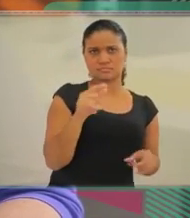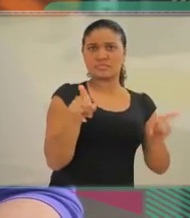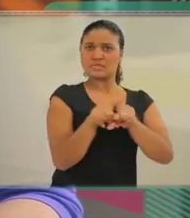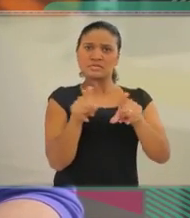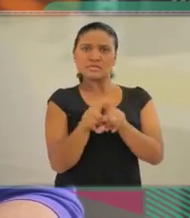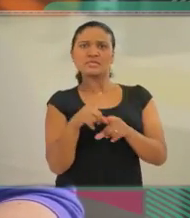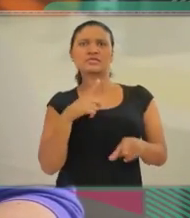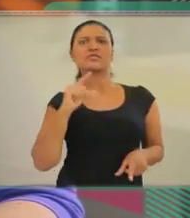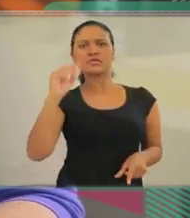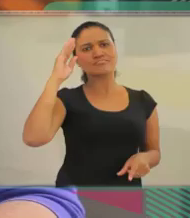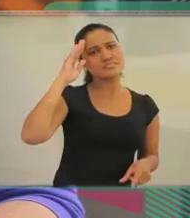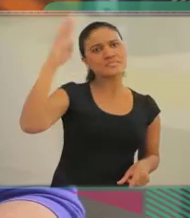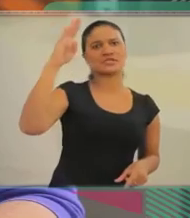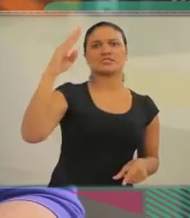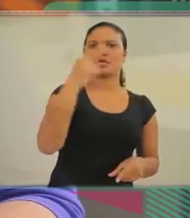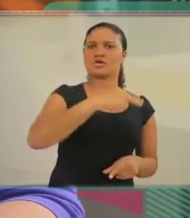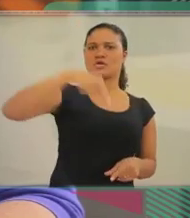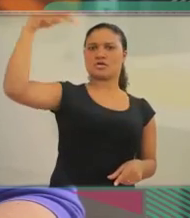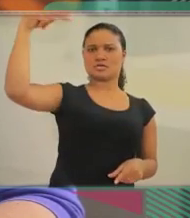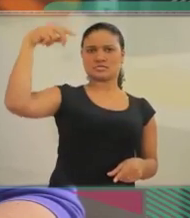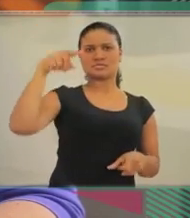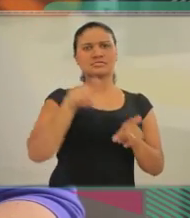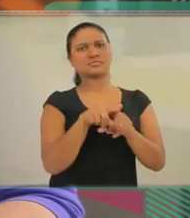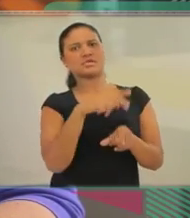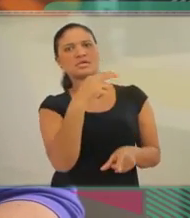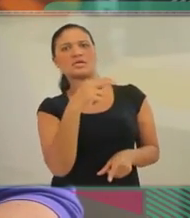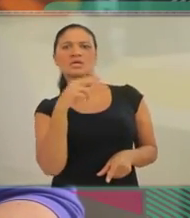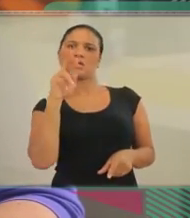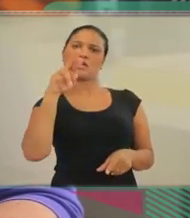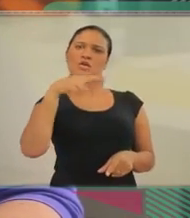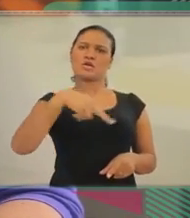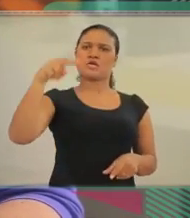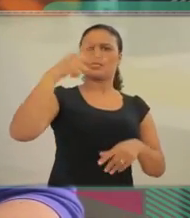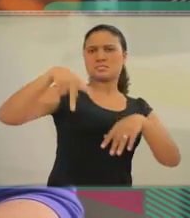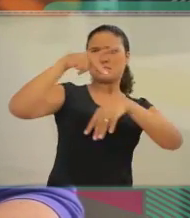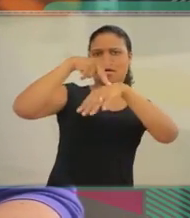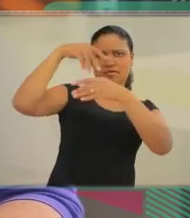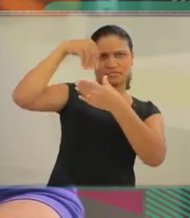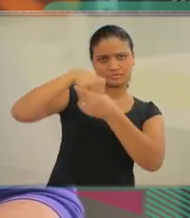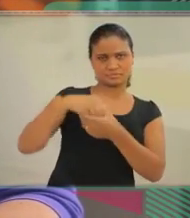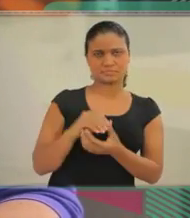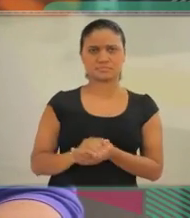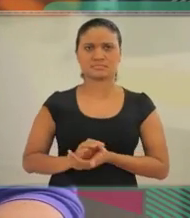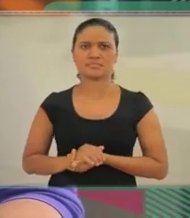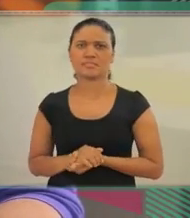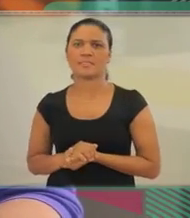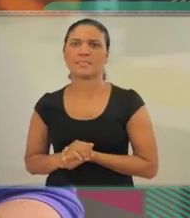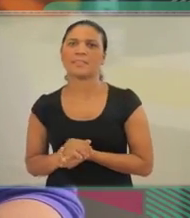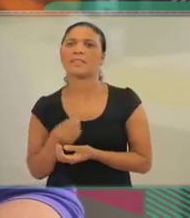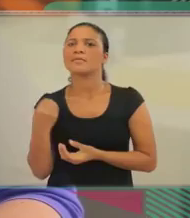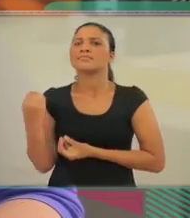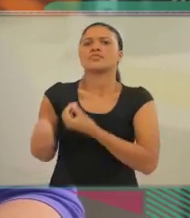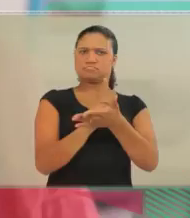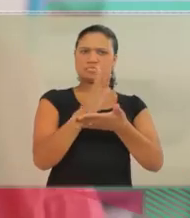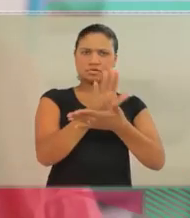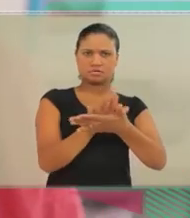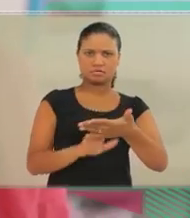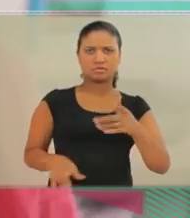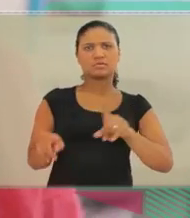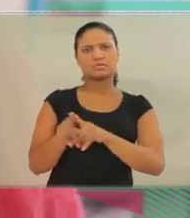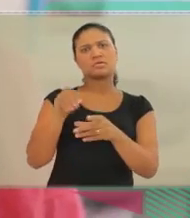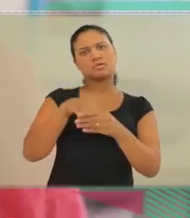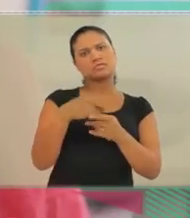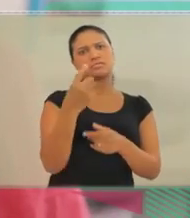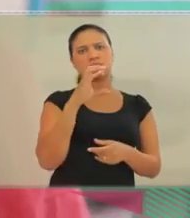que concentra a maior parte desses depoentes, mas também tivemos que privilegiar a região nordeste e a região norte do país. Quais